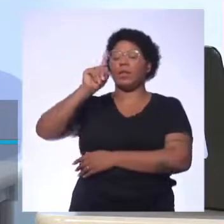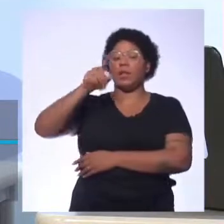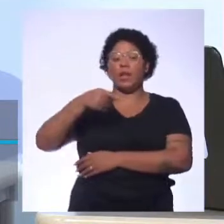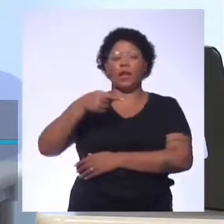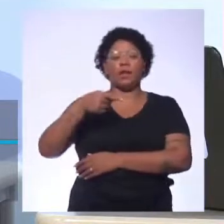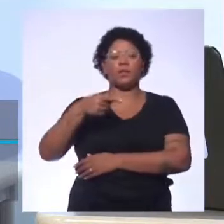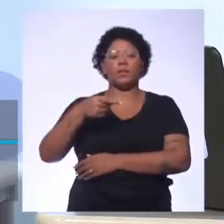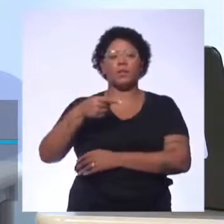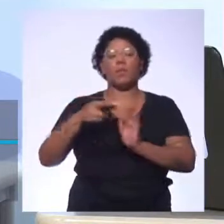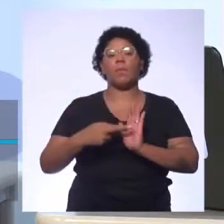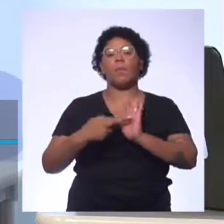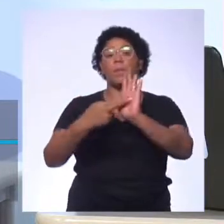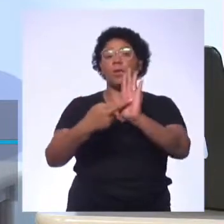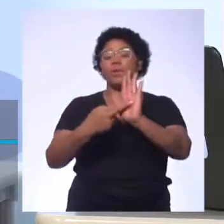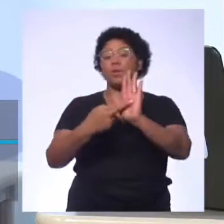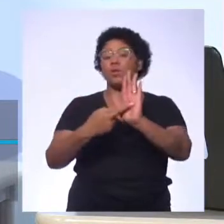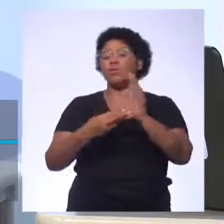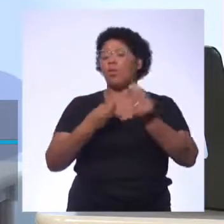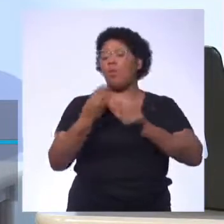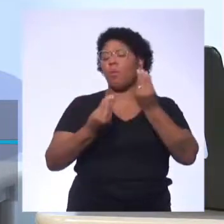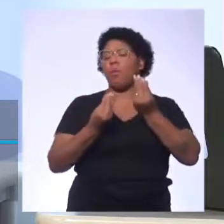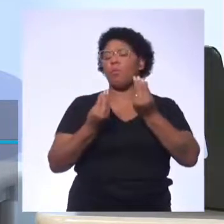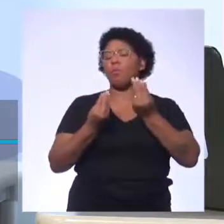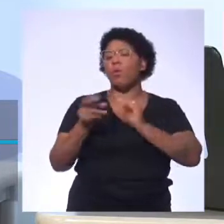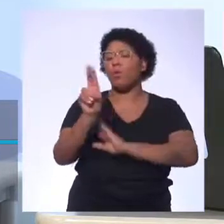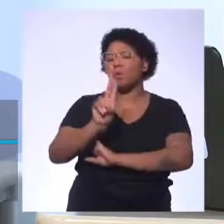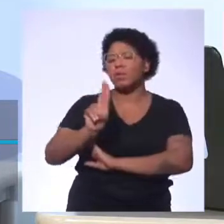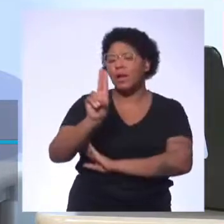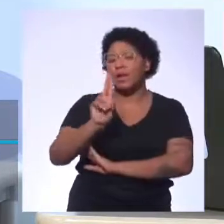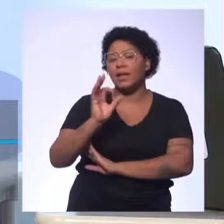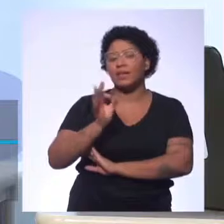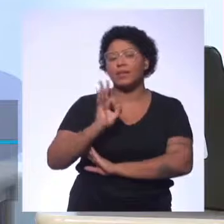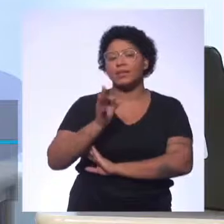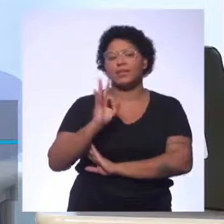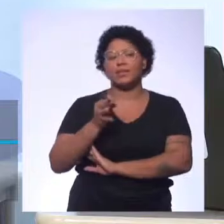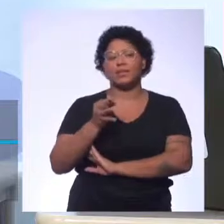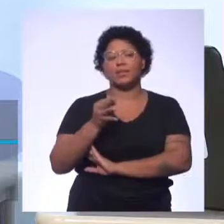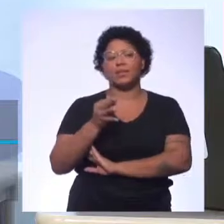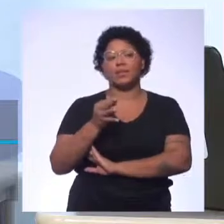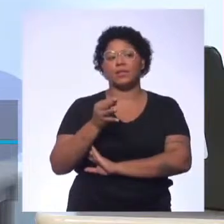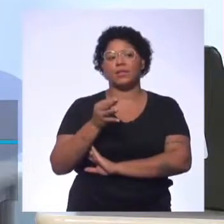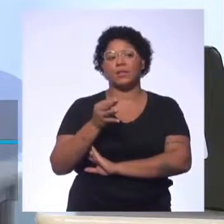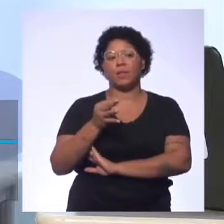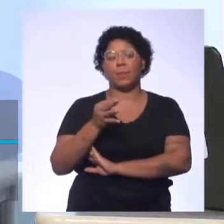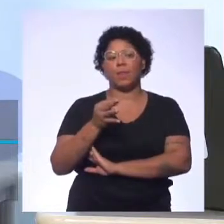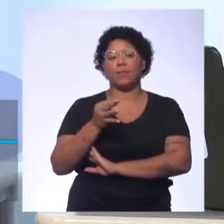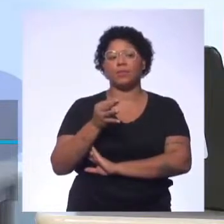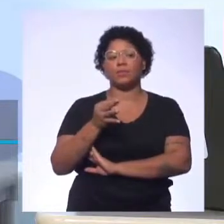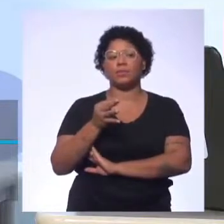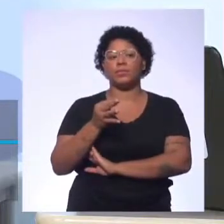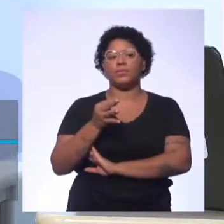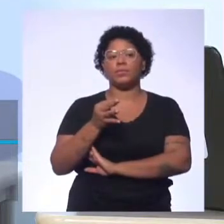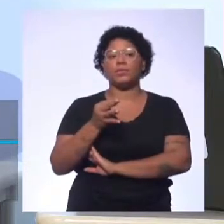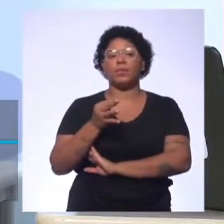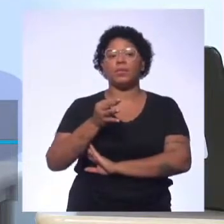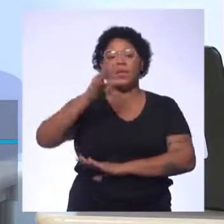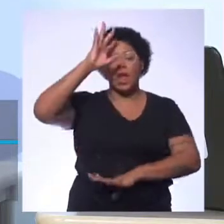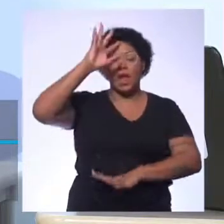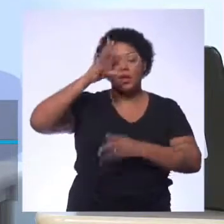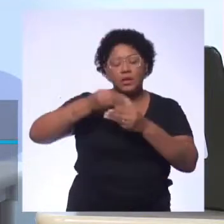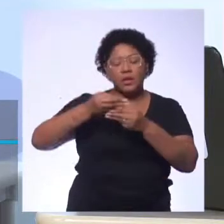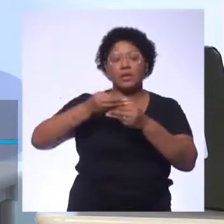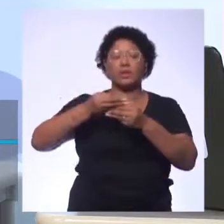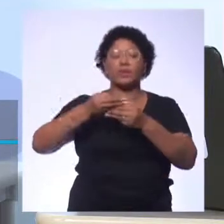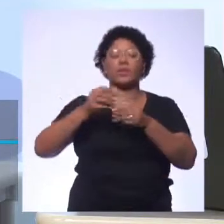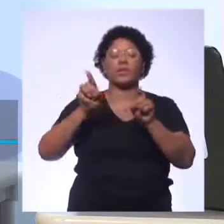indicativo, quando é uma ação que você tem certeza e consegue concluí-la, então ação que tem certeza no modo indicativo,